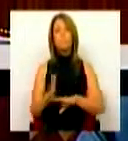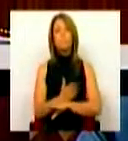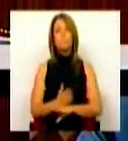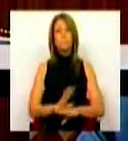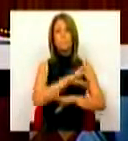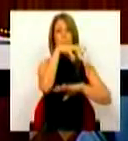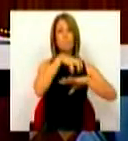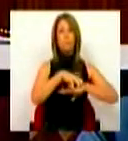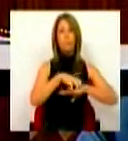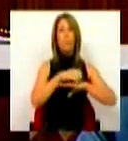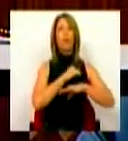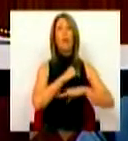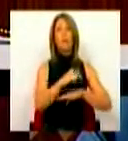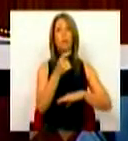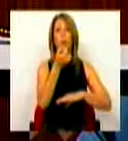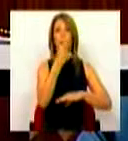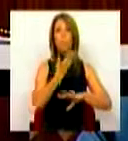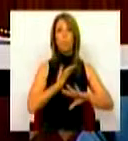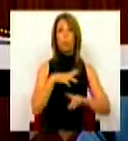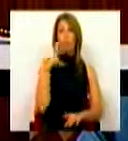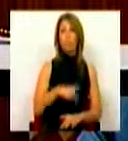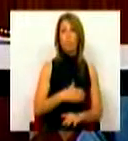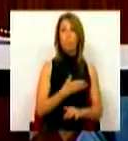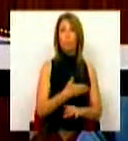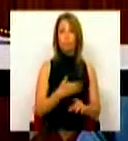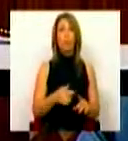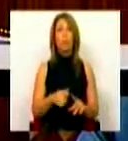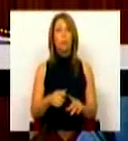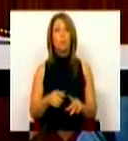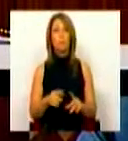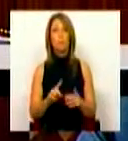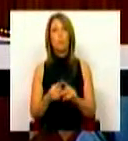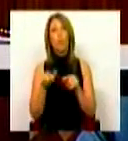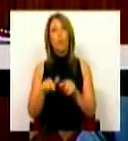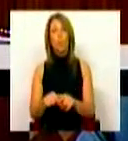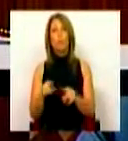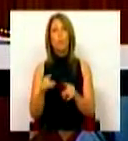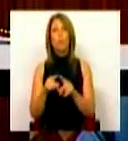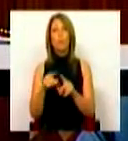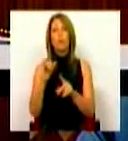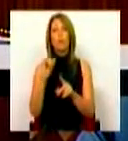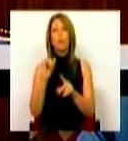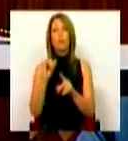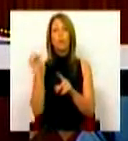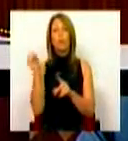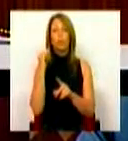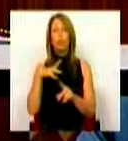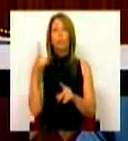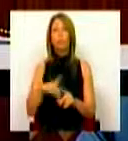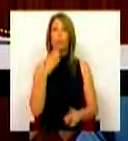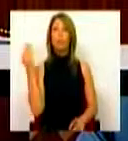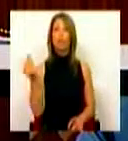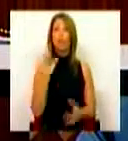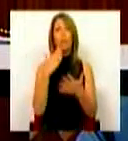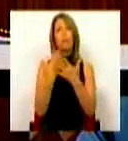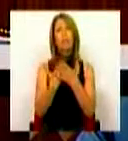Agência de Dopagem de Portugal relativamente ao hoje Instituto Português de Desporto e da Juventude, conferindo-lhe uma autonomia